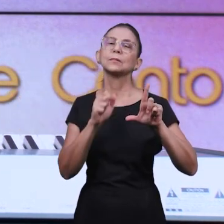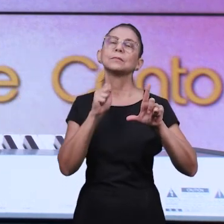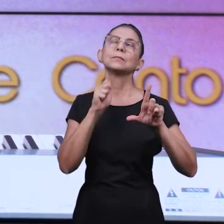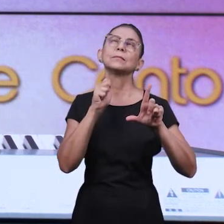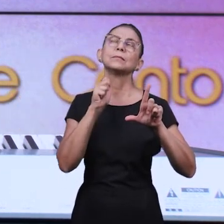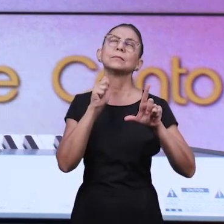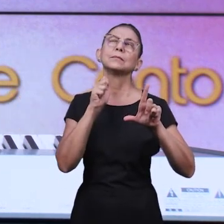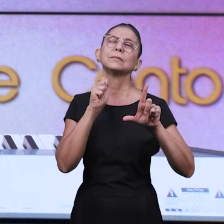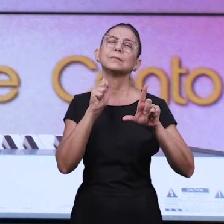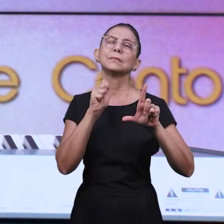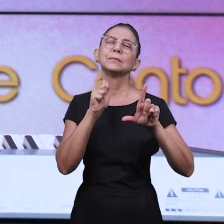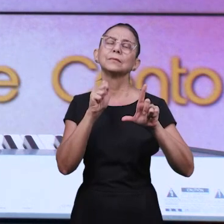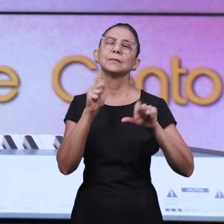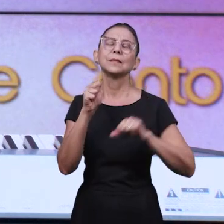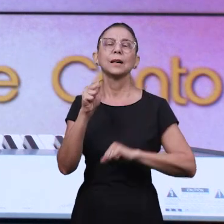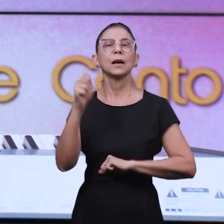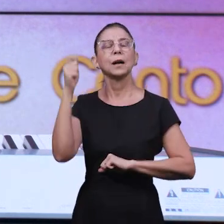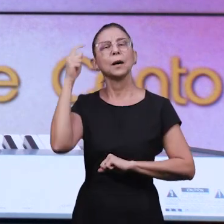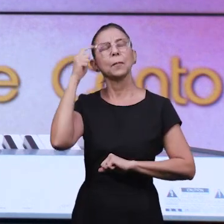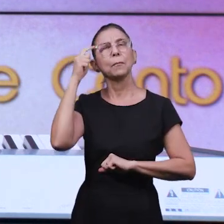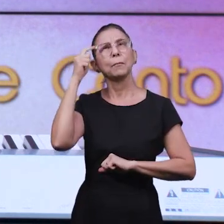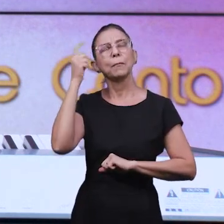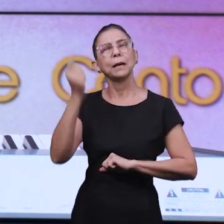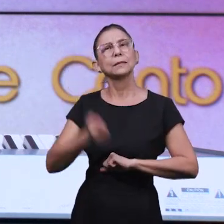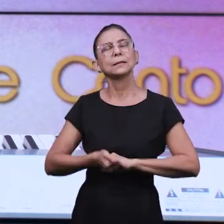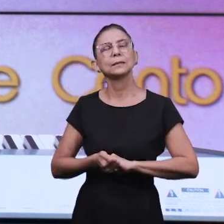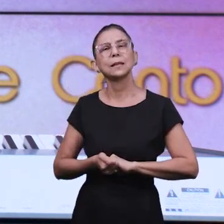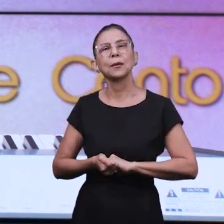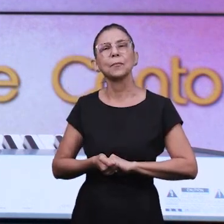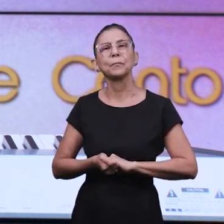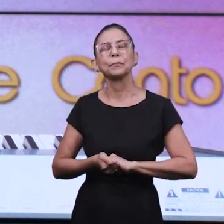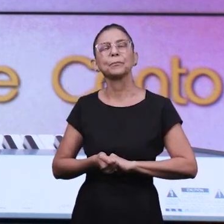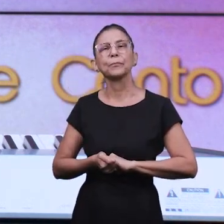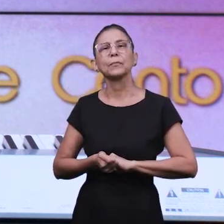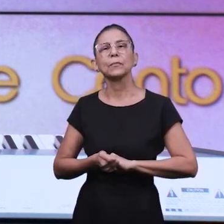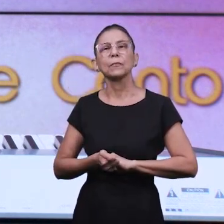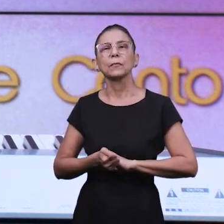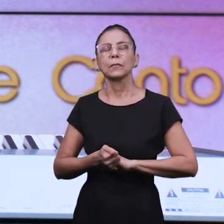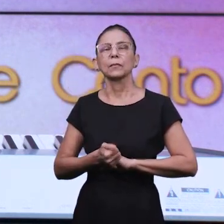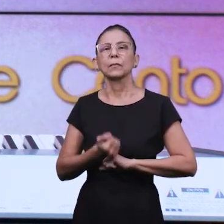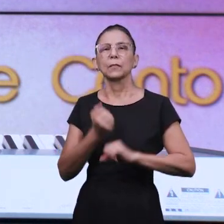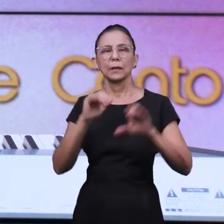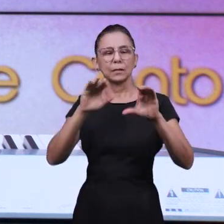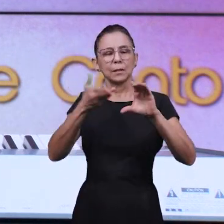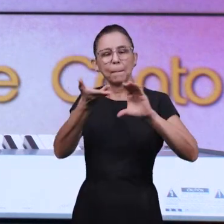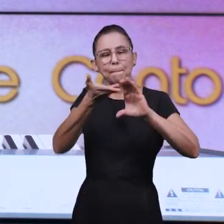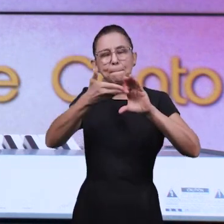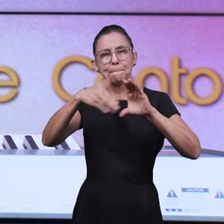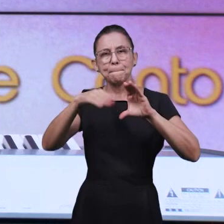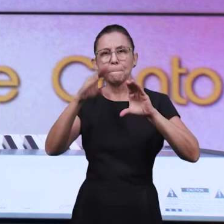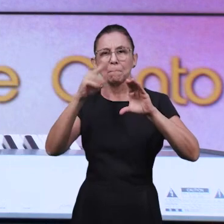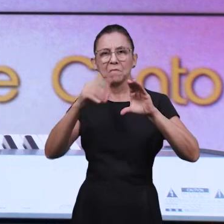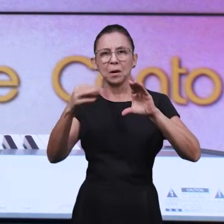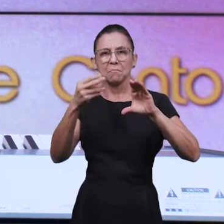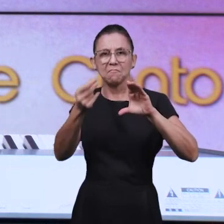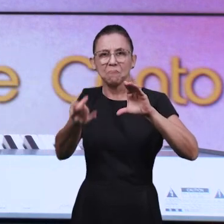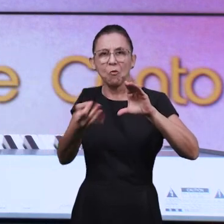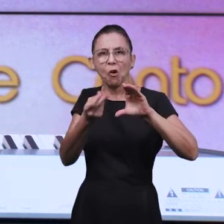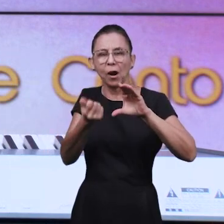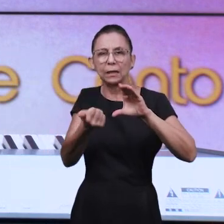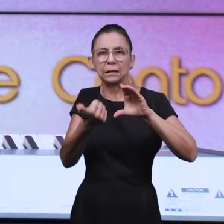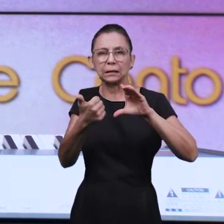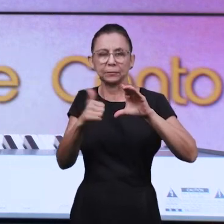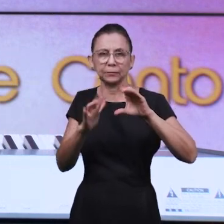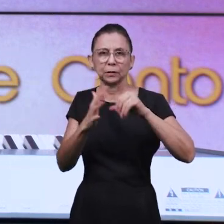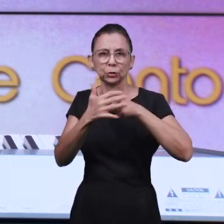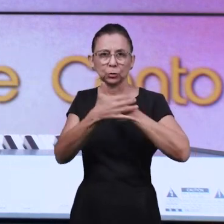E pensem lá no fundo da estrutura de trato vocal aberto, ou seja, o palato mole, essa região posterior, está